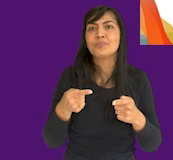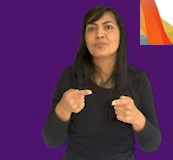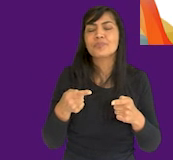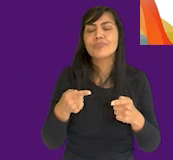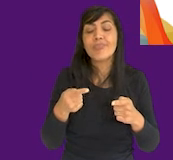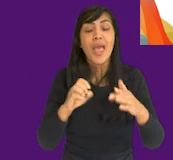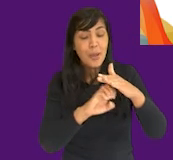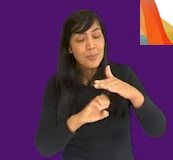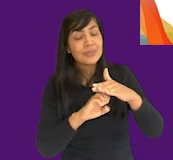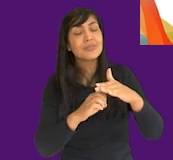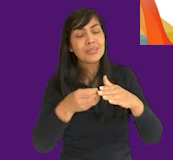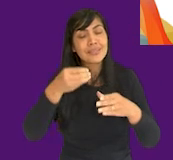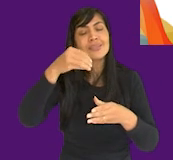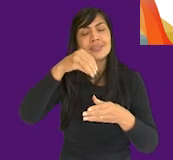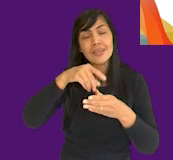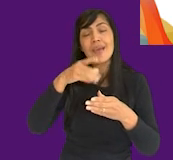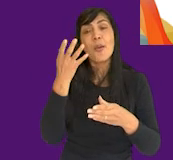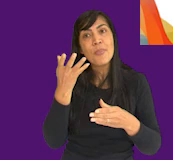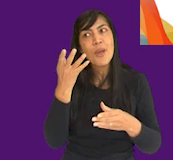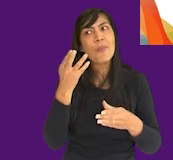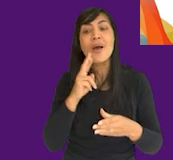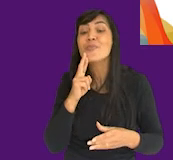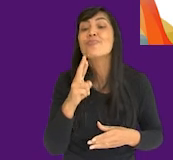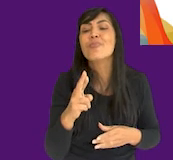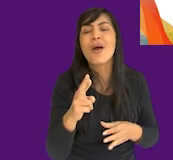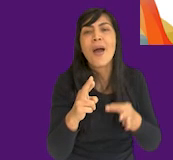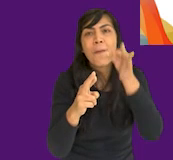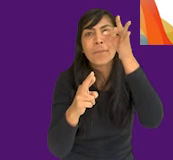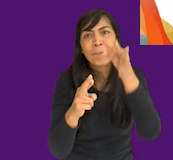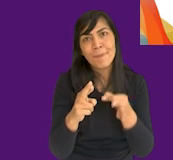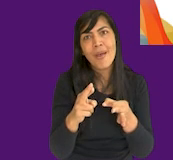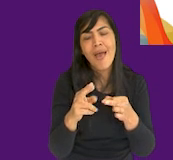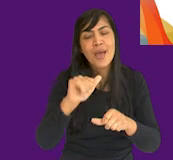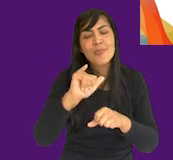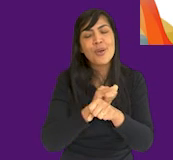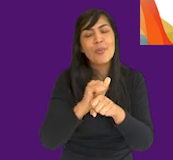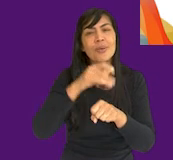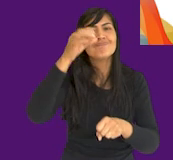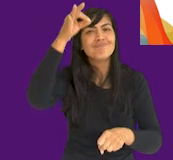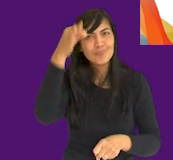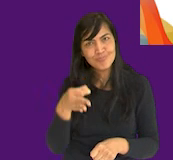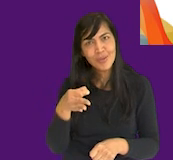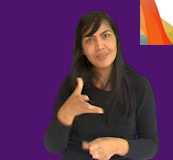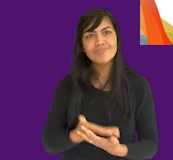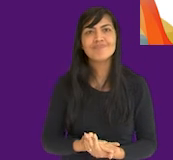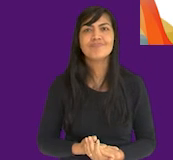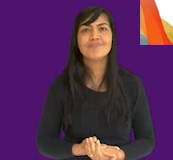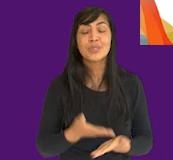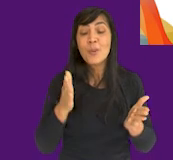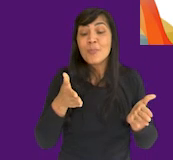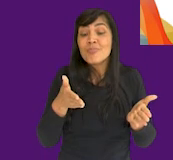são as empresas que vão ter o resultado de crescimento esperado com a estratégia adotada